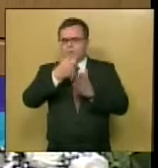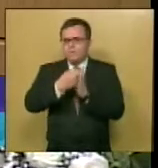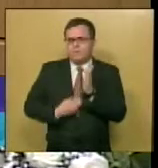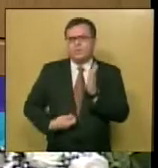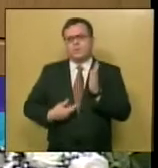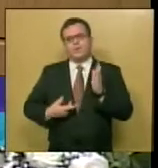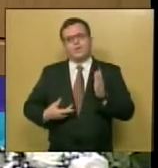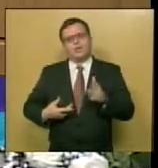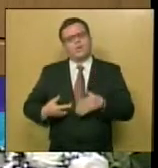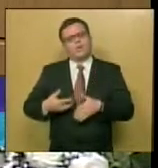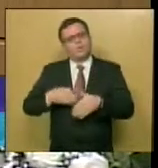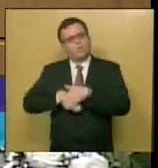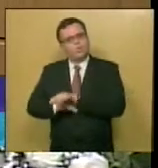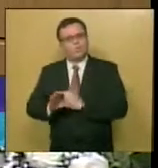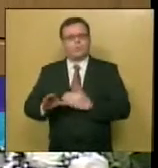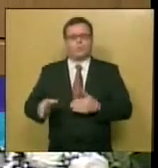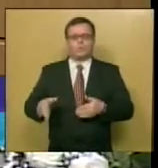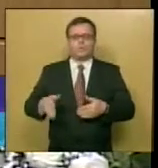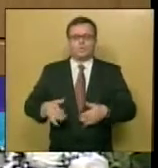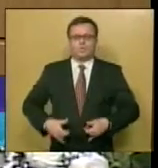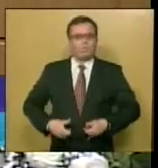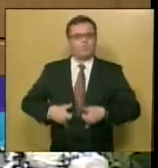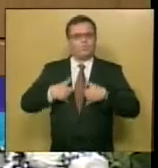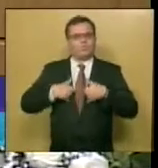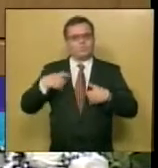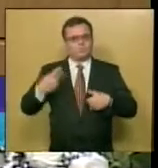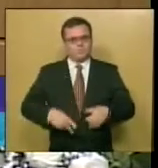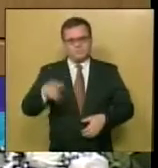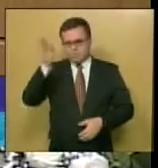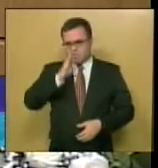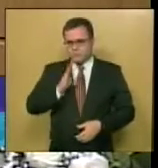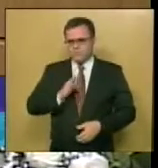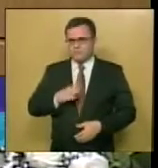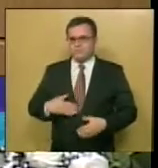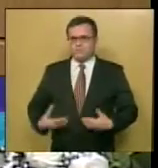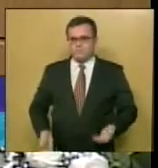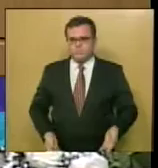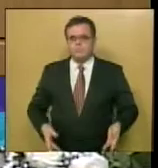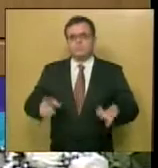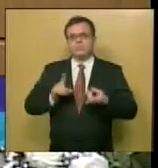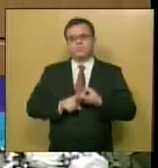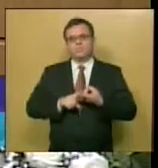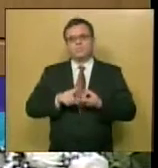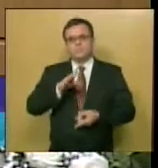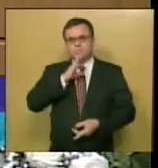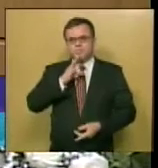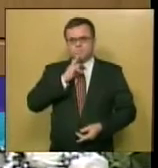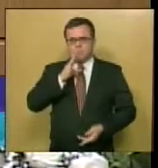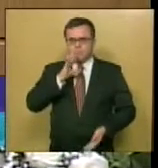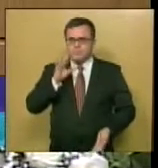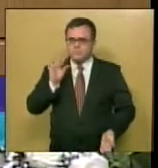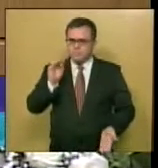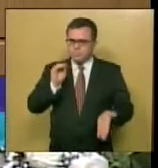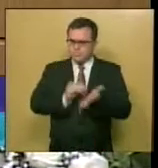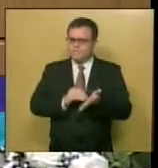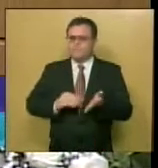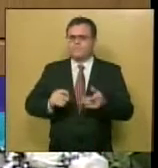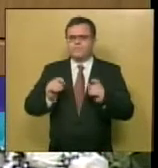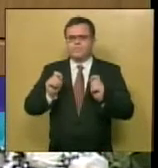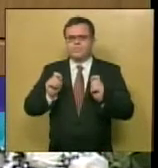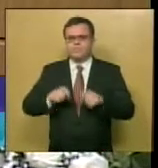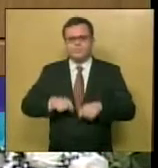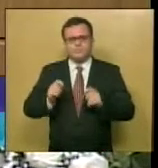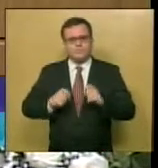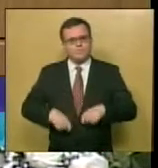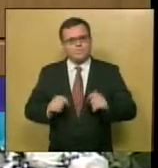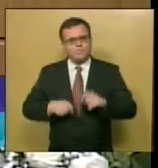tradições, as cores e o orgulho do país emissor. Também reconhecido como elemento de grande valor filatélico